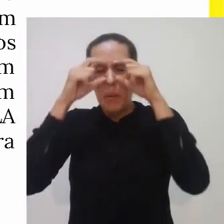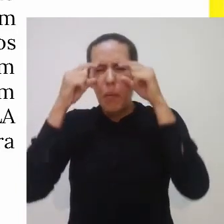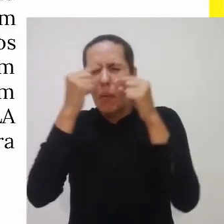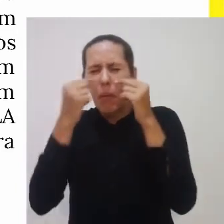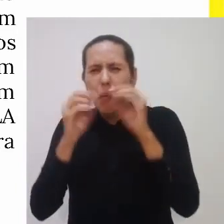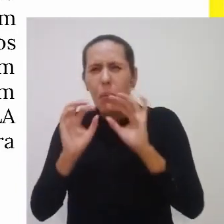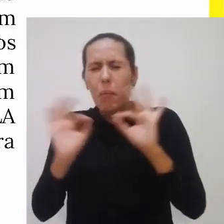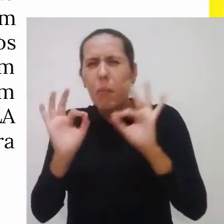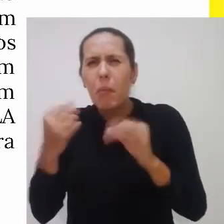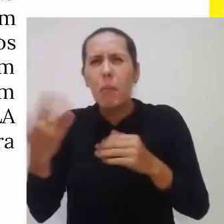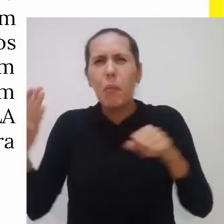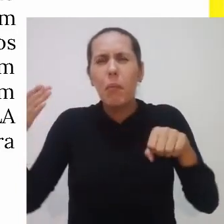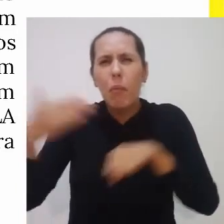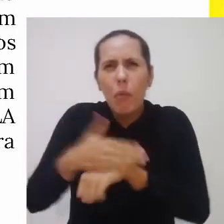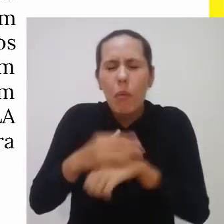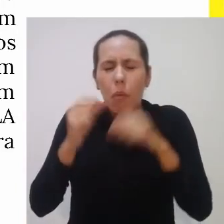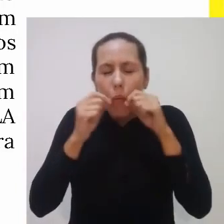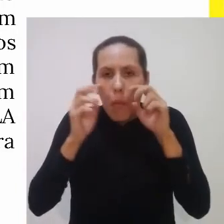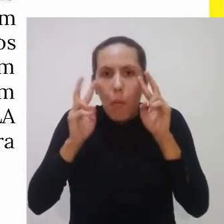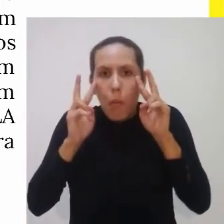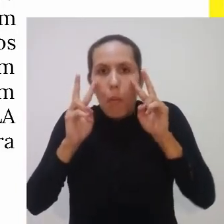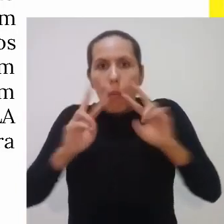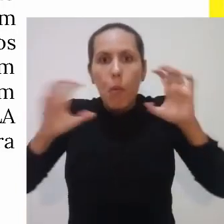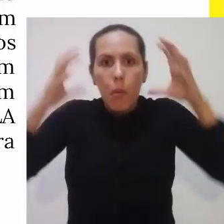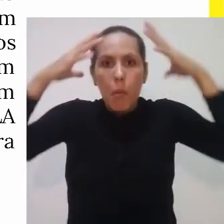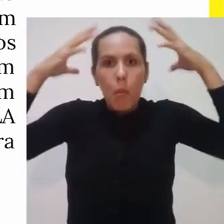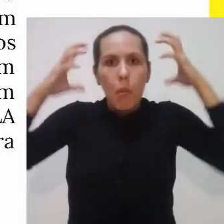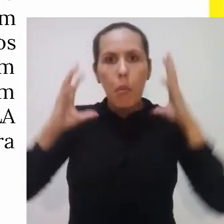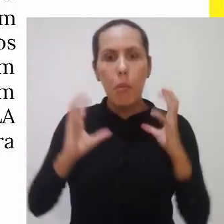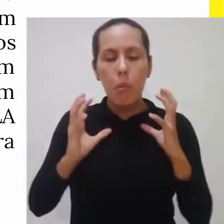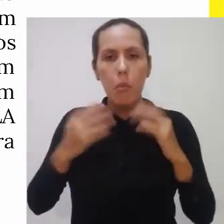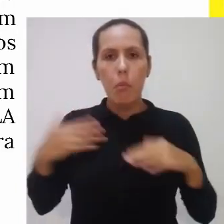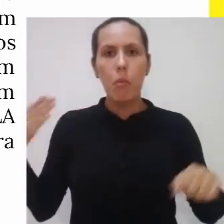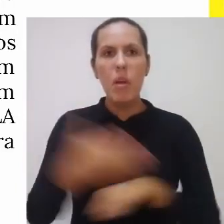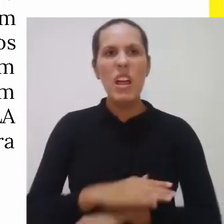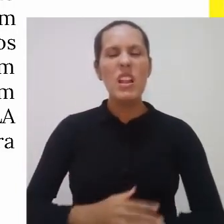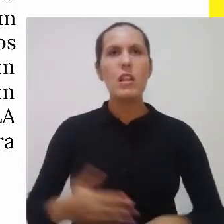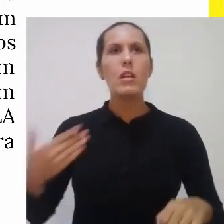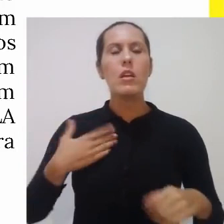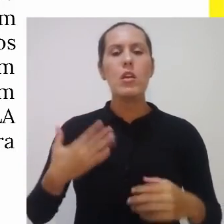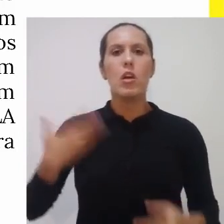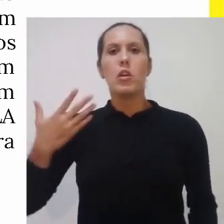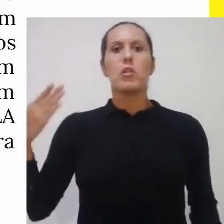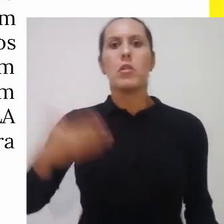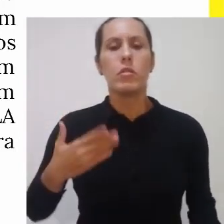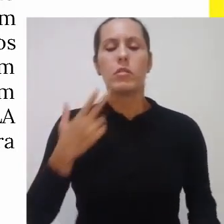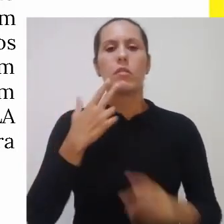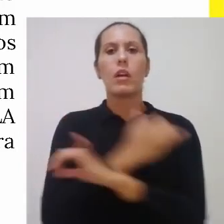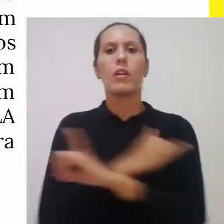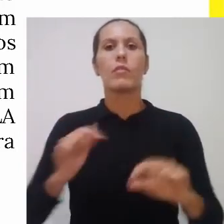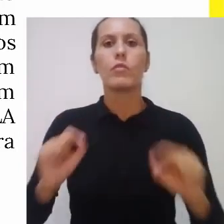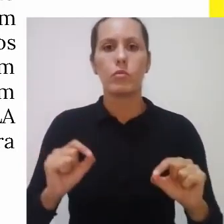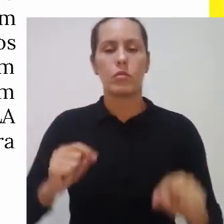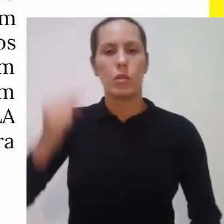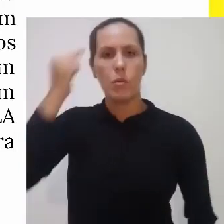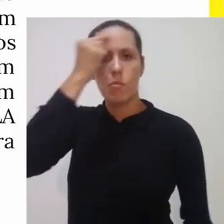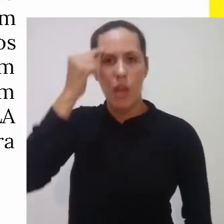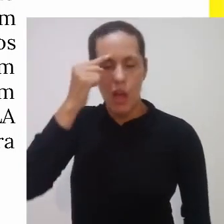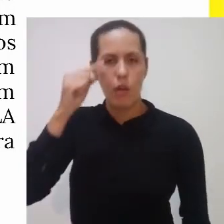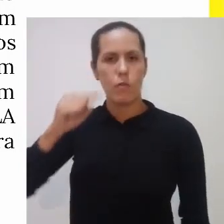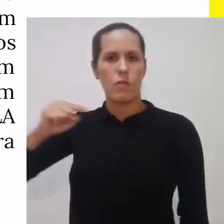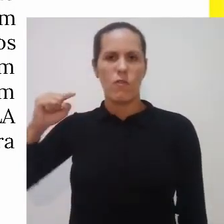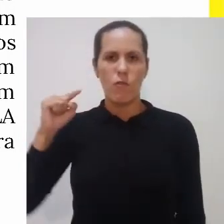olhos luzindo como besouros negros, chamado Rubel Hagrid, entra intempestivamente com uma notícia assombrosa e